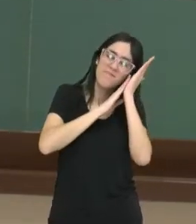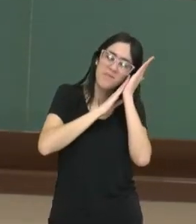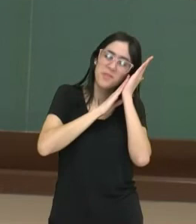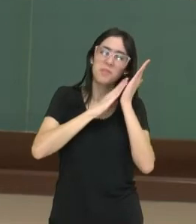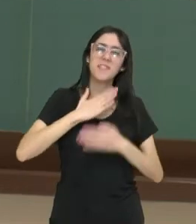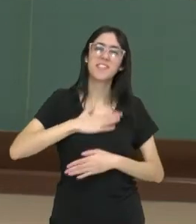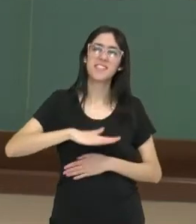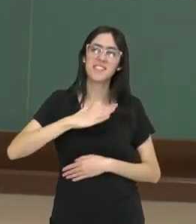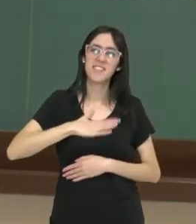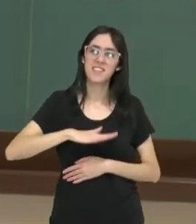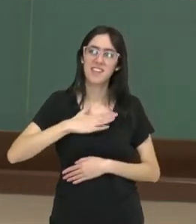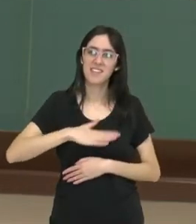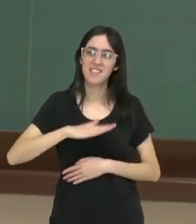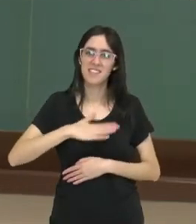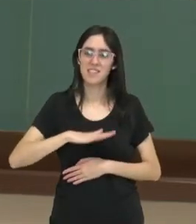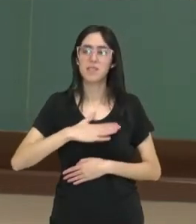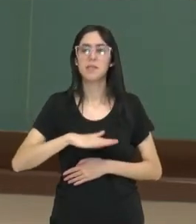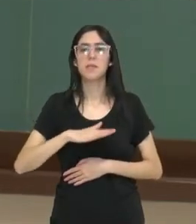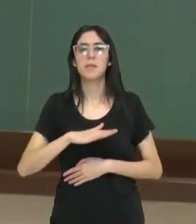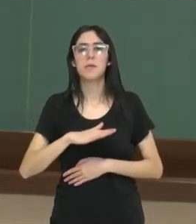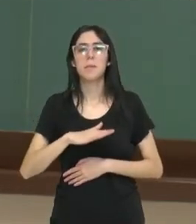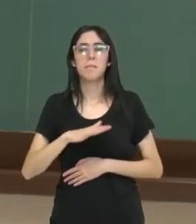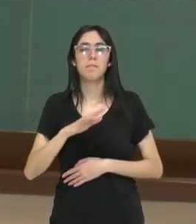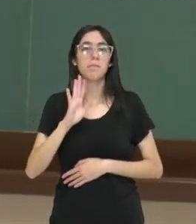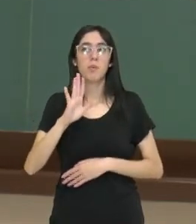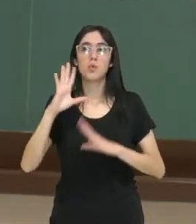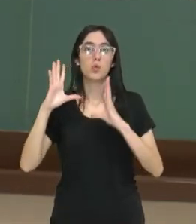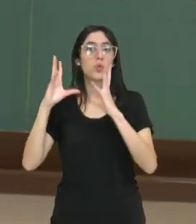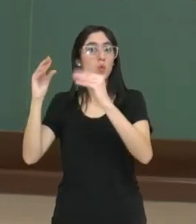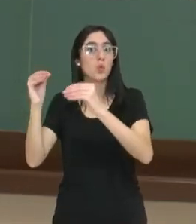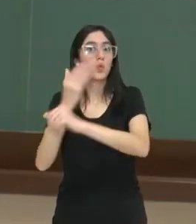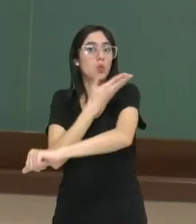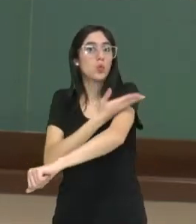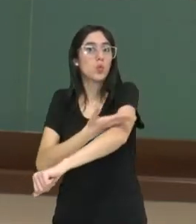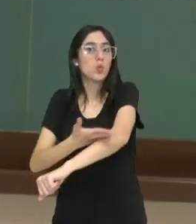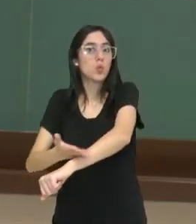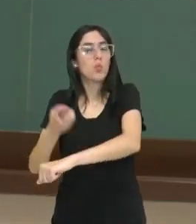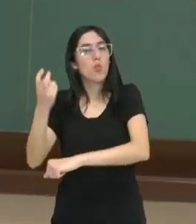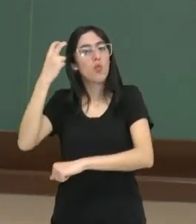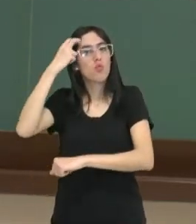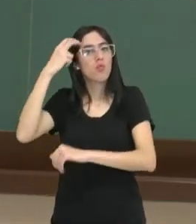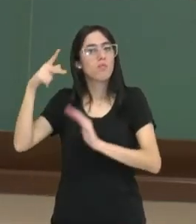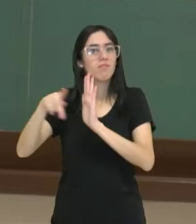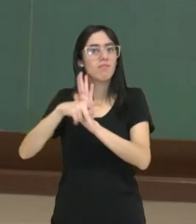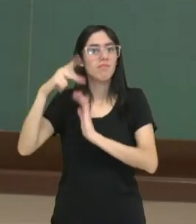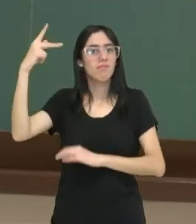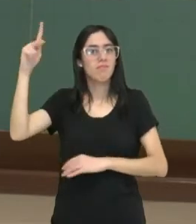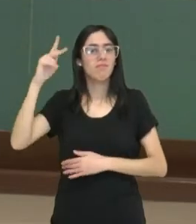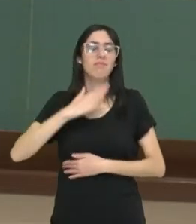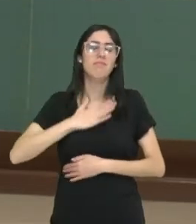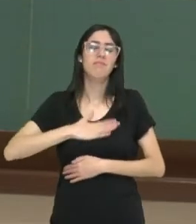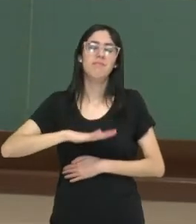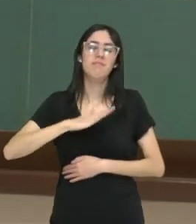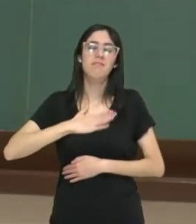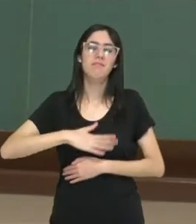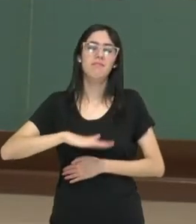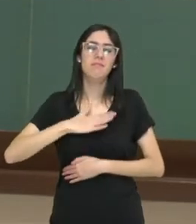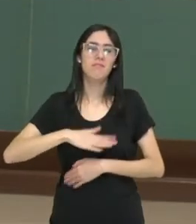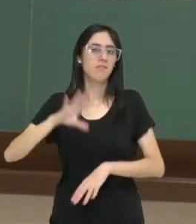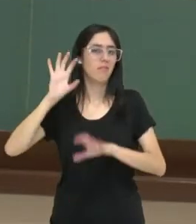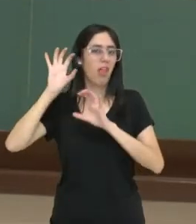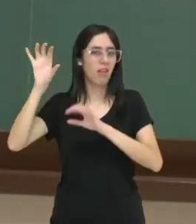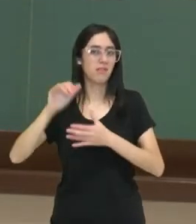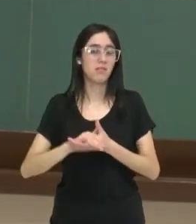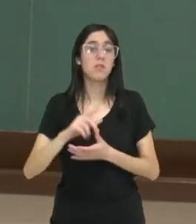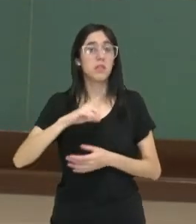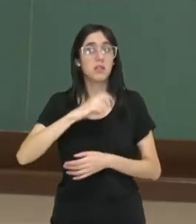uma descansada, mas isso não é um ou outro, são todos, é um costume, descansar. Tem até lugares